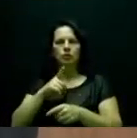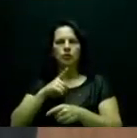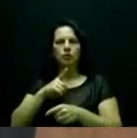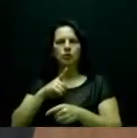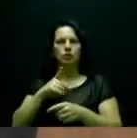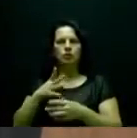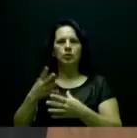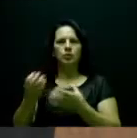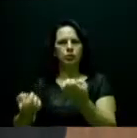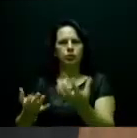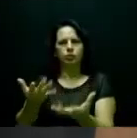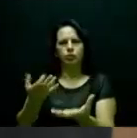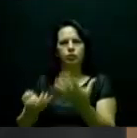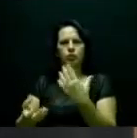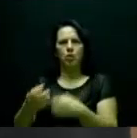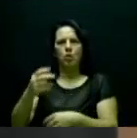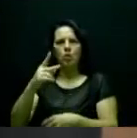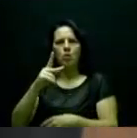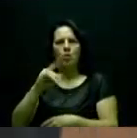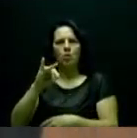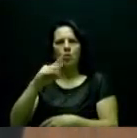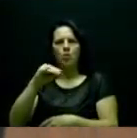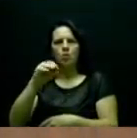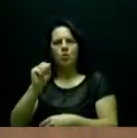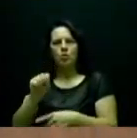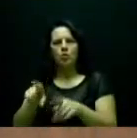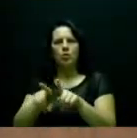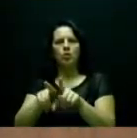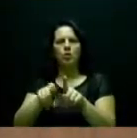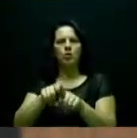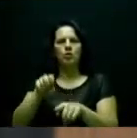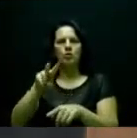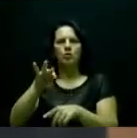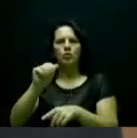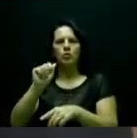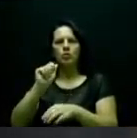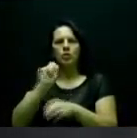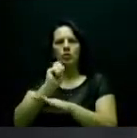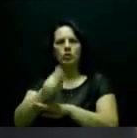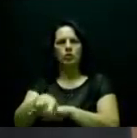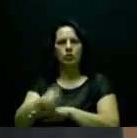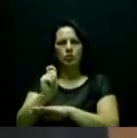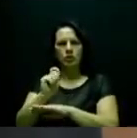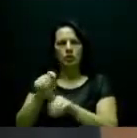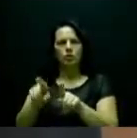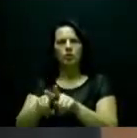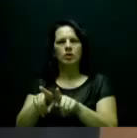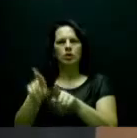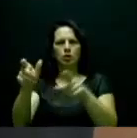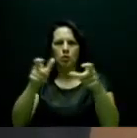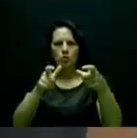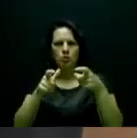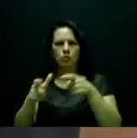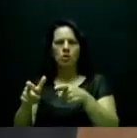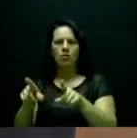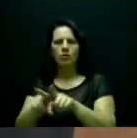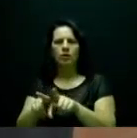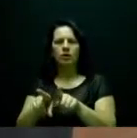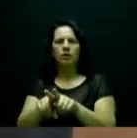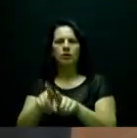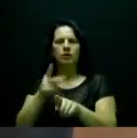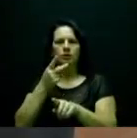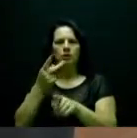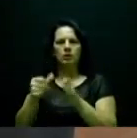os acidentes. Pilões, Vila dos Pescadores e outros bairros mais que sofreram consequências. Por isso,